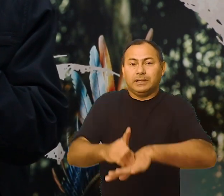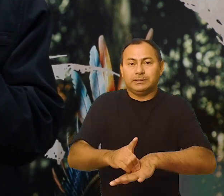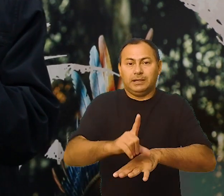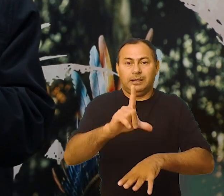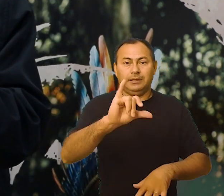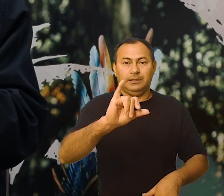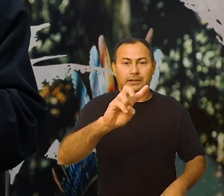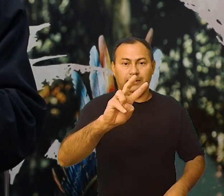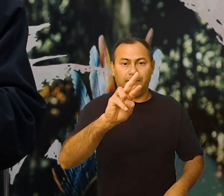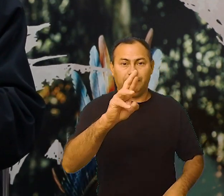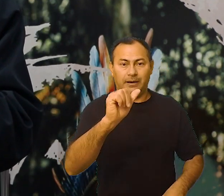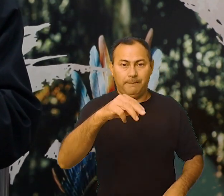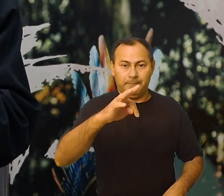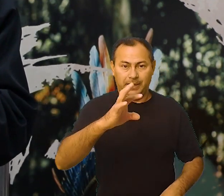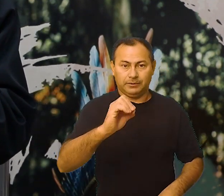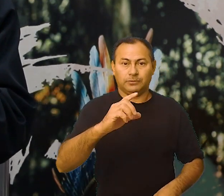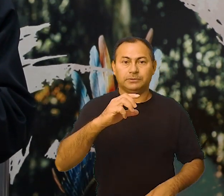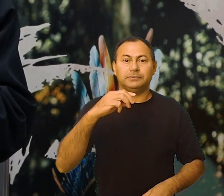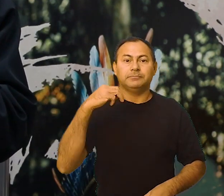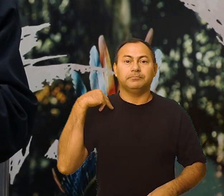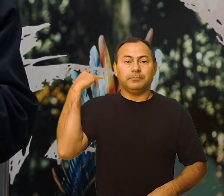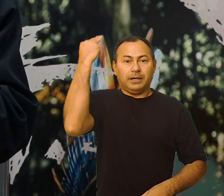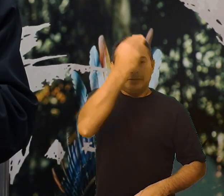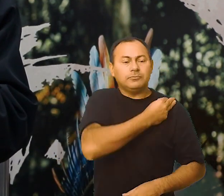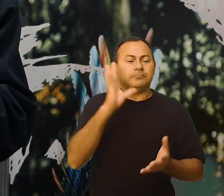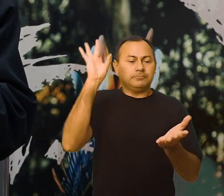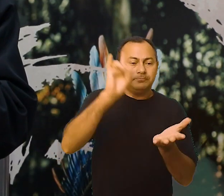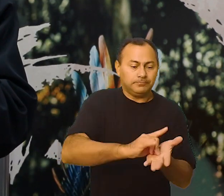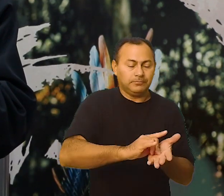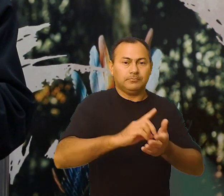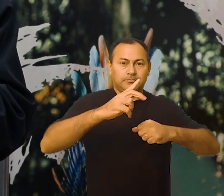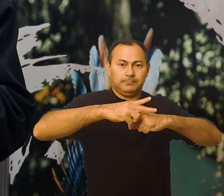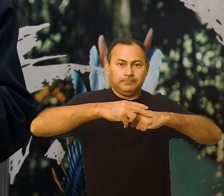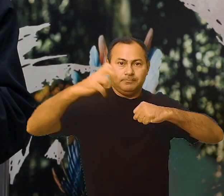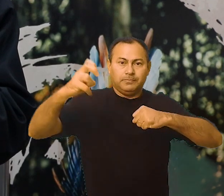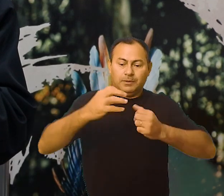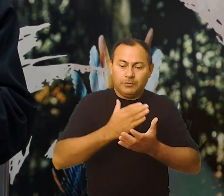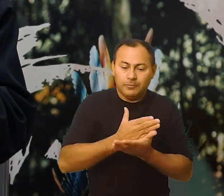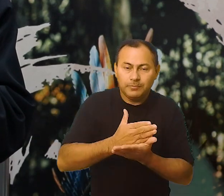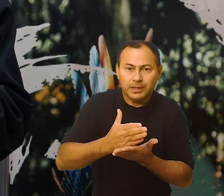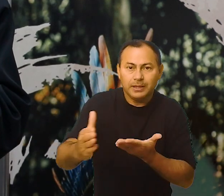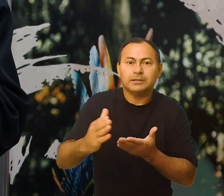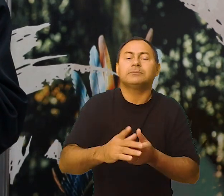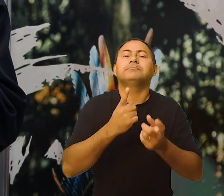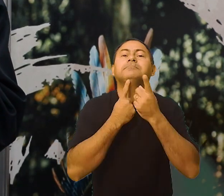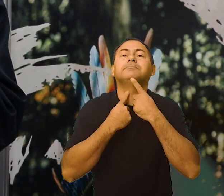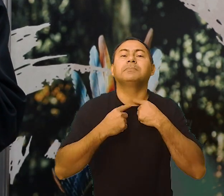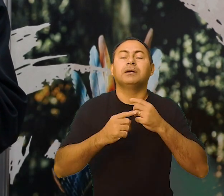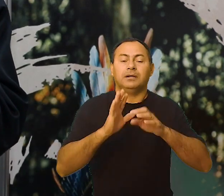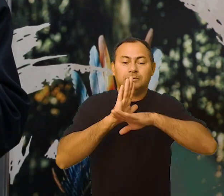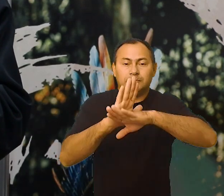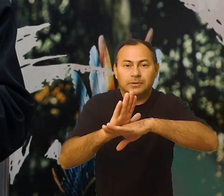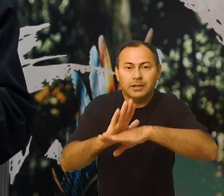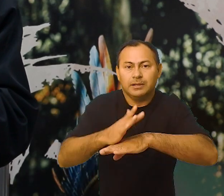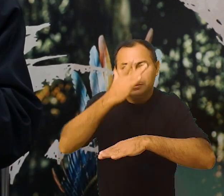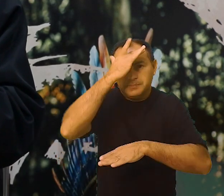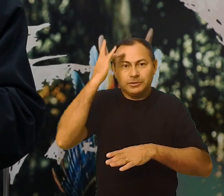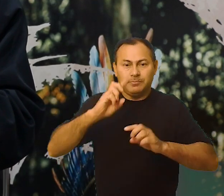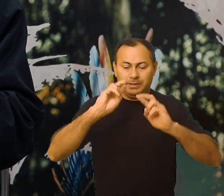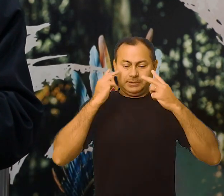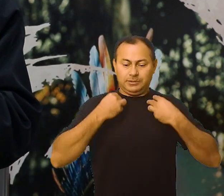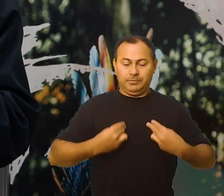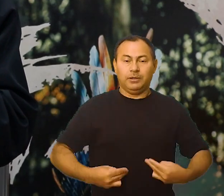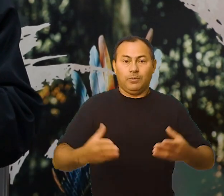diocese de livramento de Nossa Senhora, eu fiz questão de firmar isso. A minha vocação nasce com o desejo de ajudar